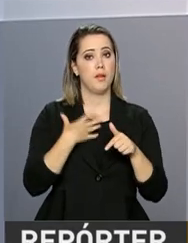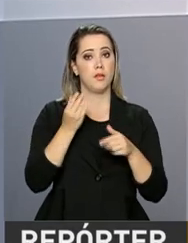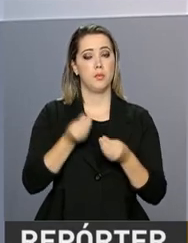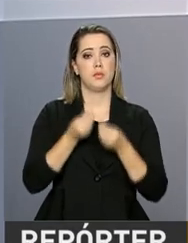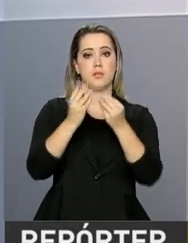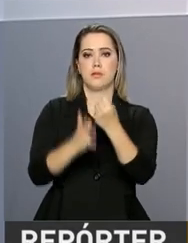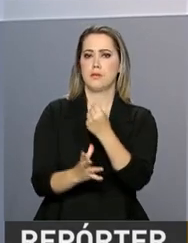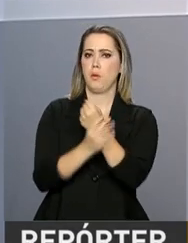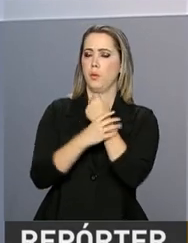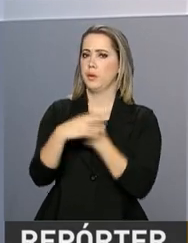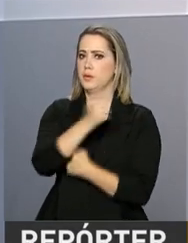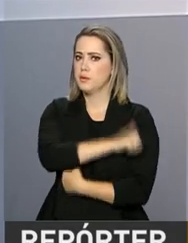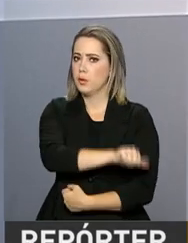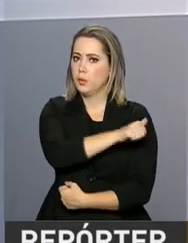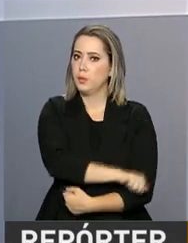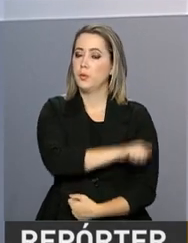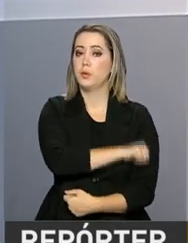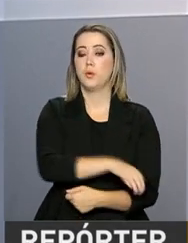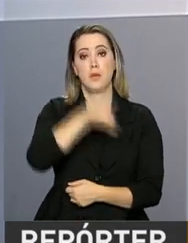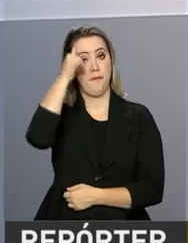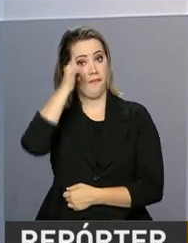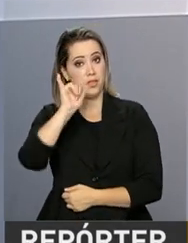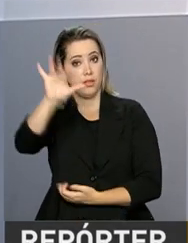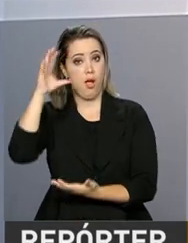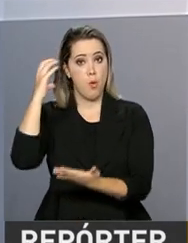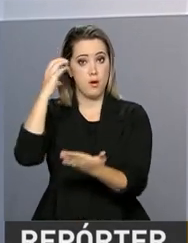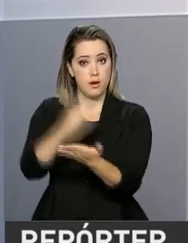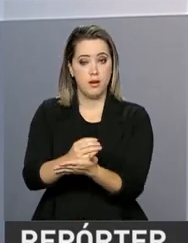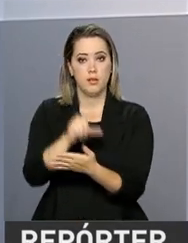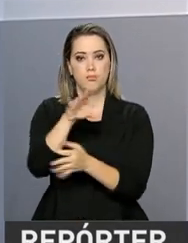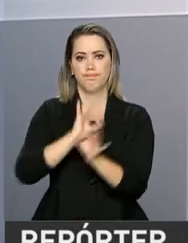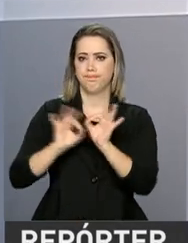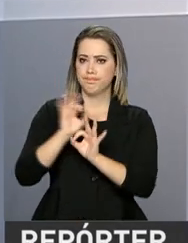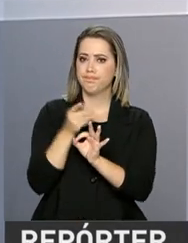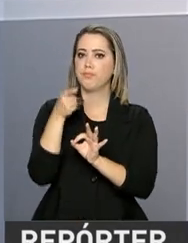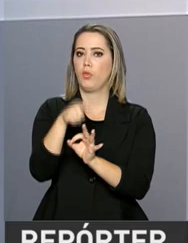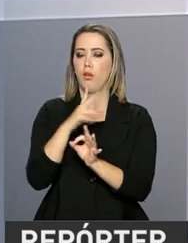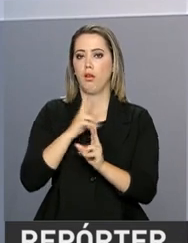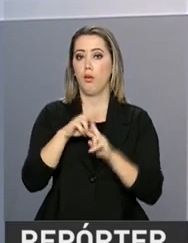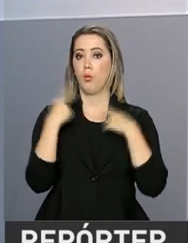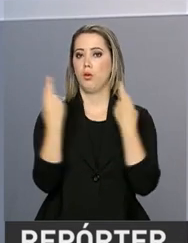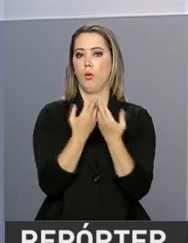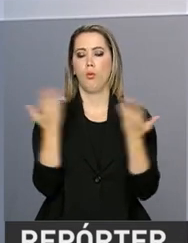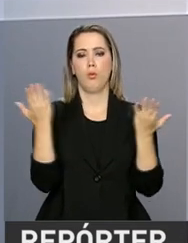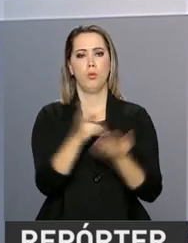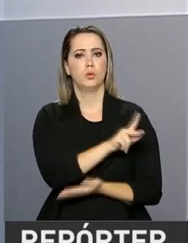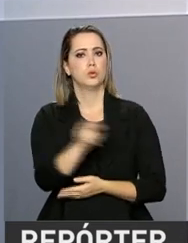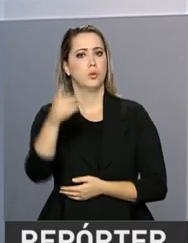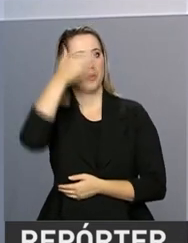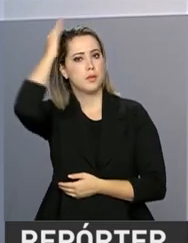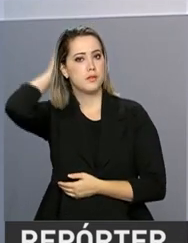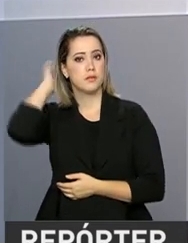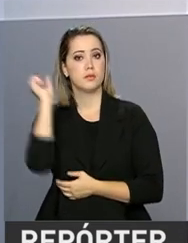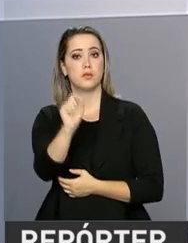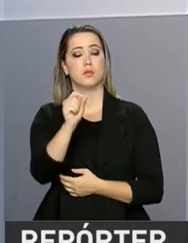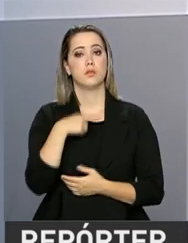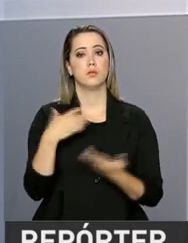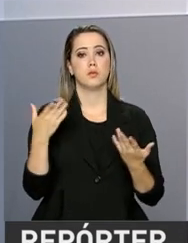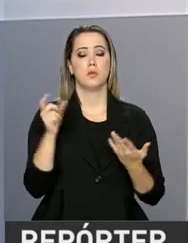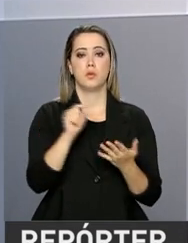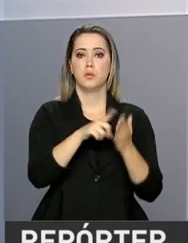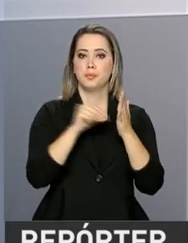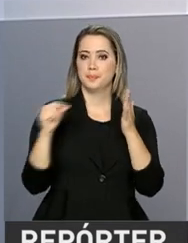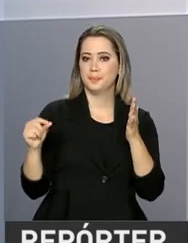garantir a segurança pública no Rio de Janeiro e o combate ao Crime Organizado foram tema de reunião com o presidente Michel Temer hoje